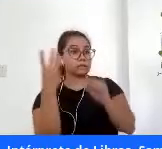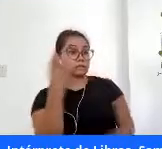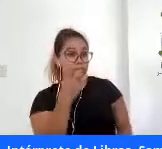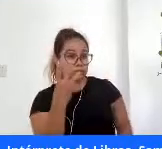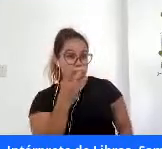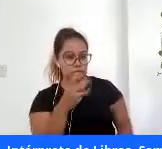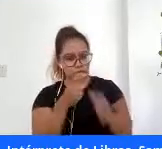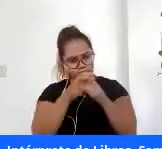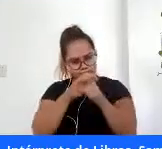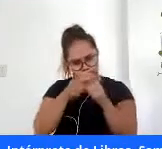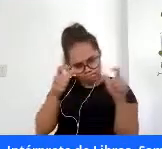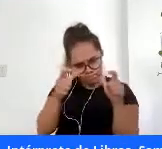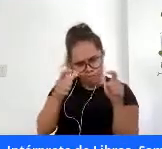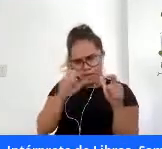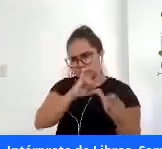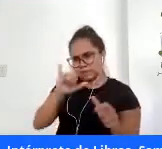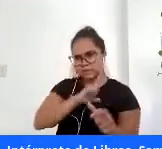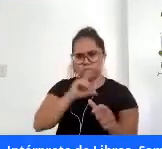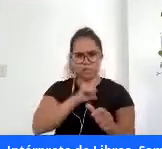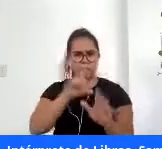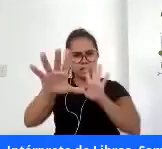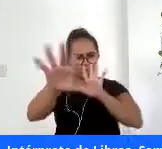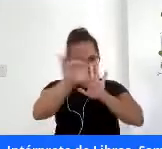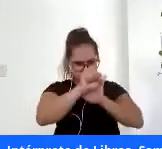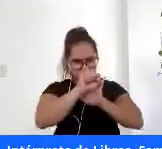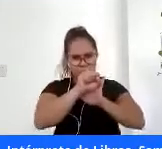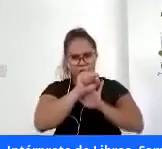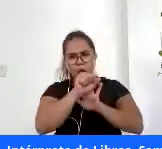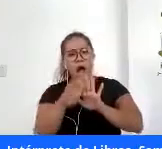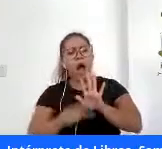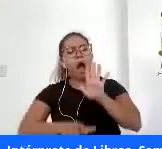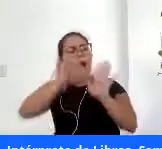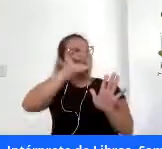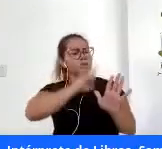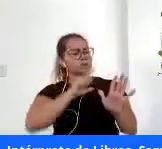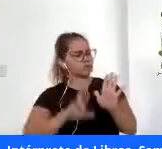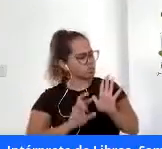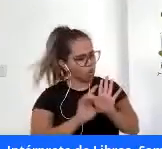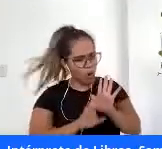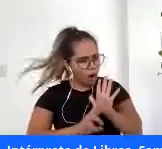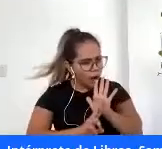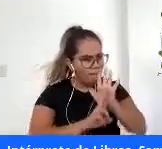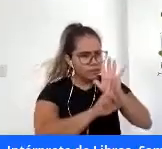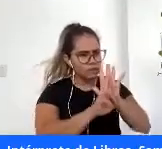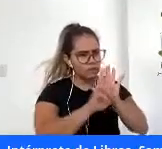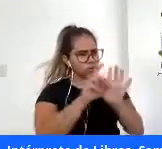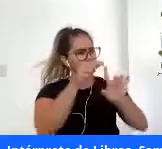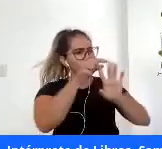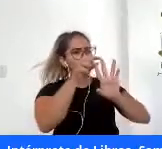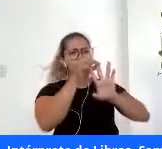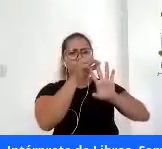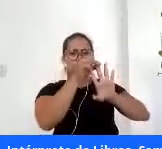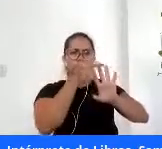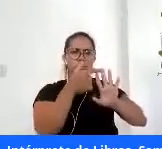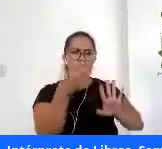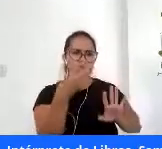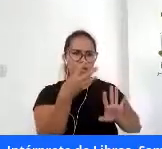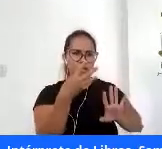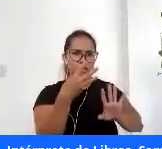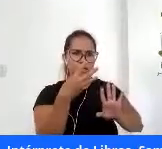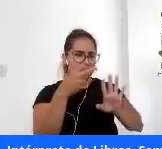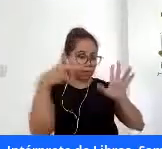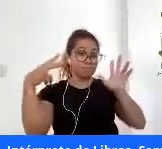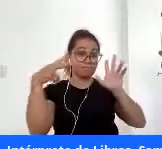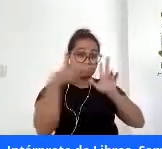acabam ampliando. Então você tem um sinal que antes era um sinal representado pelo dedo 3, que foi removido, ele